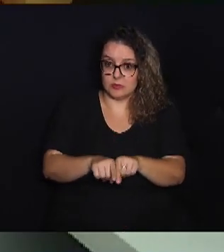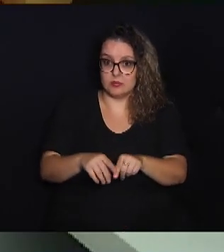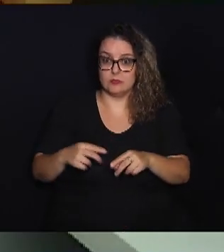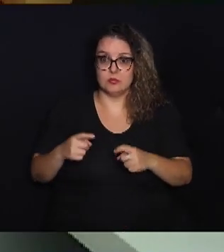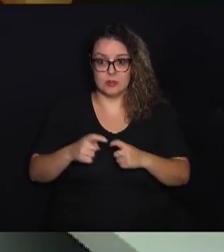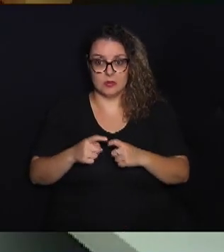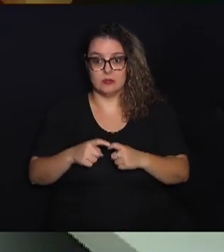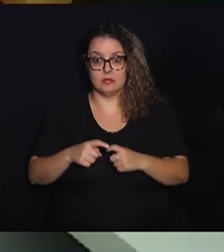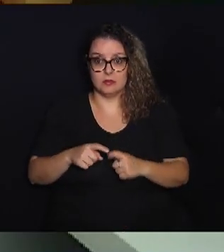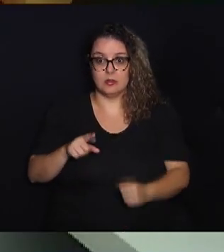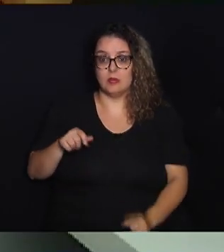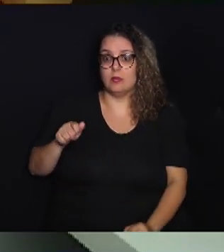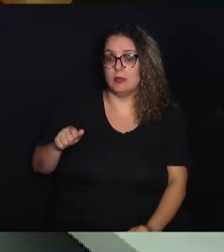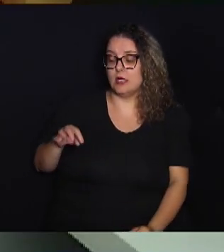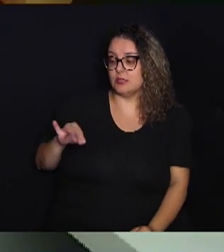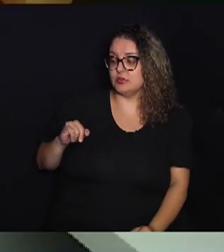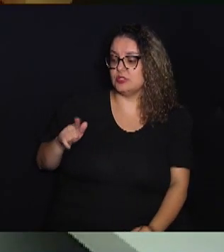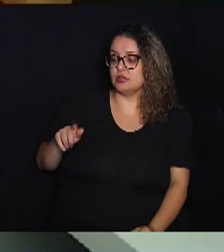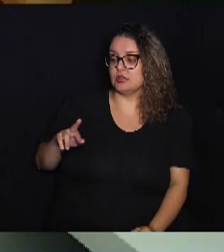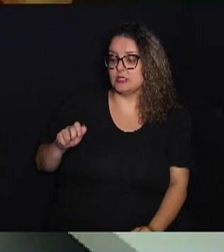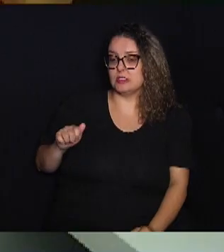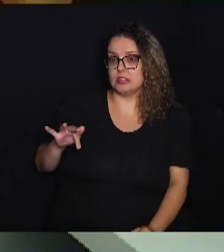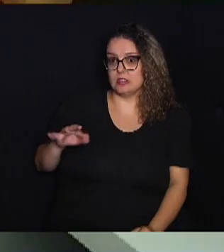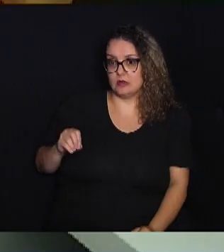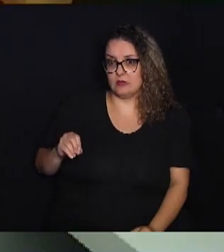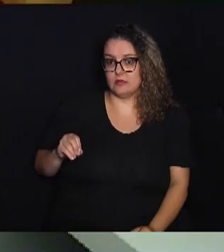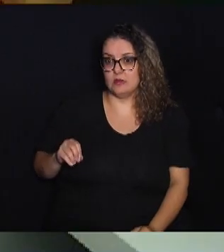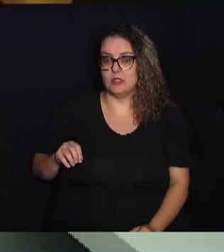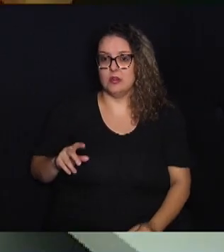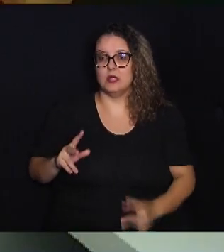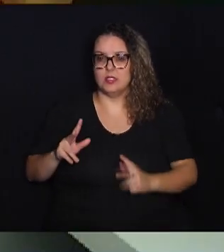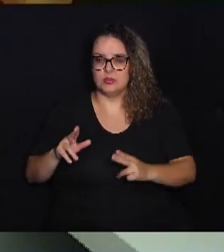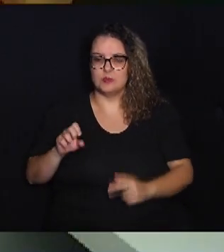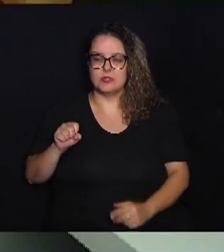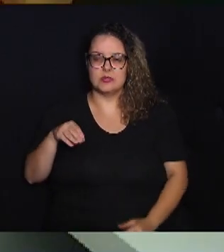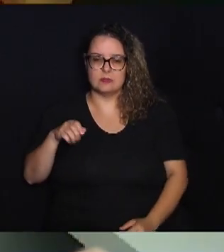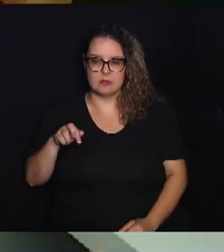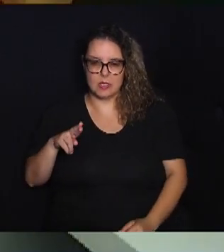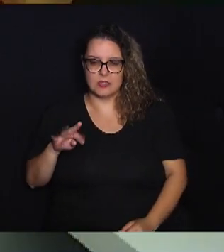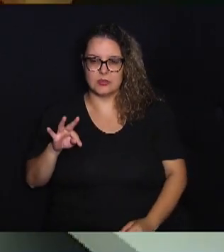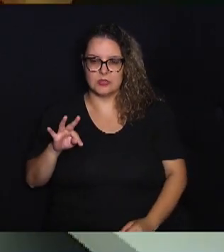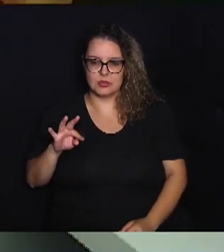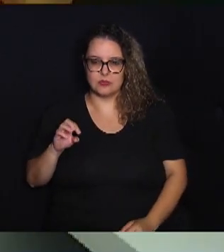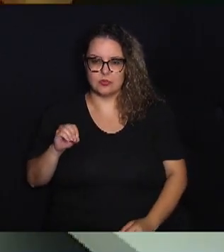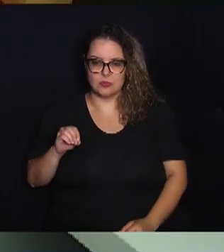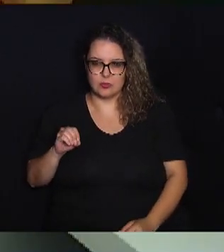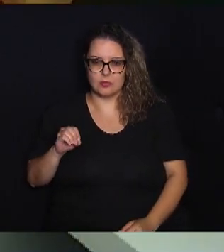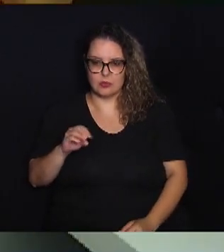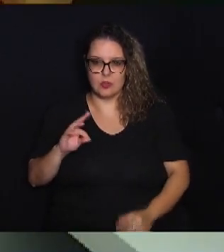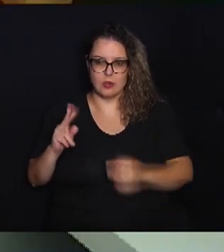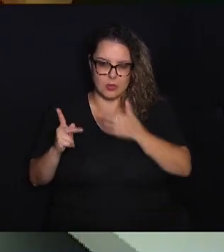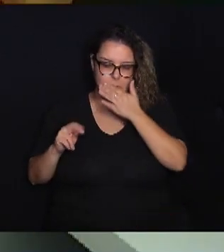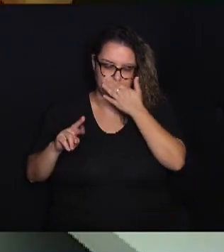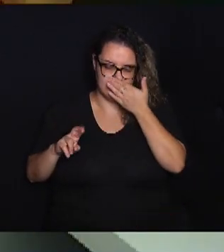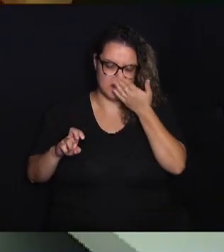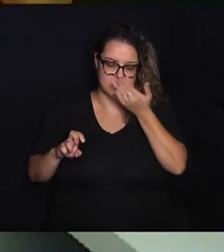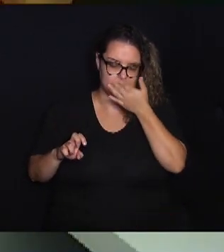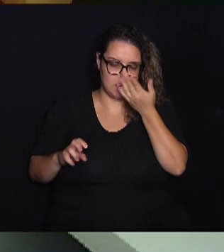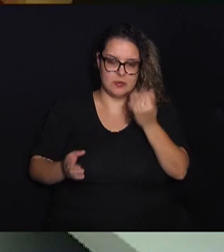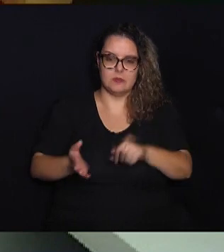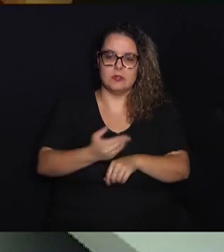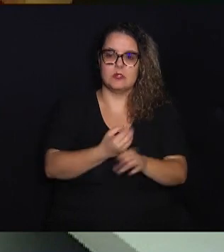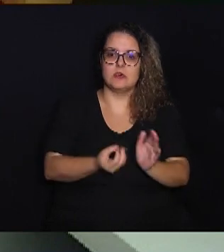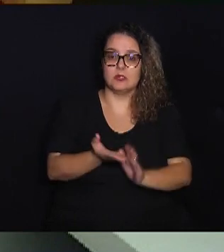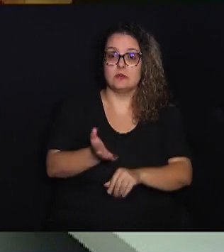é o actígrafo, que é um tipo um smartwatch. Eu falo brincando que é o avô do smartwatch, que foi inventado antes dos smartwatches,